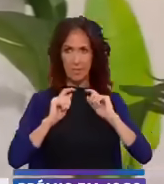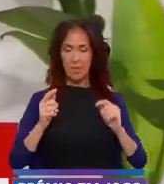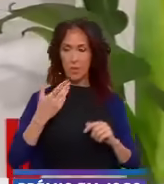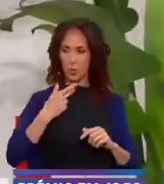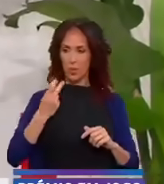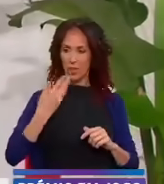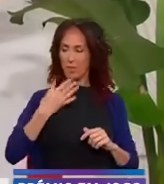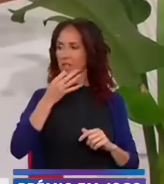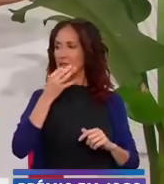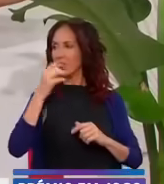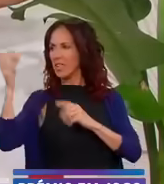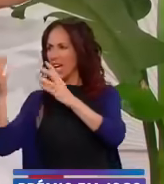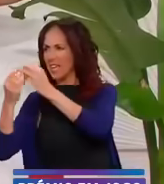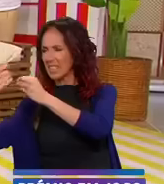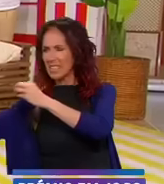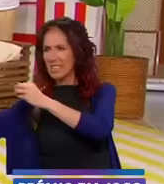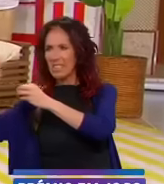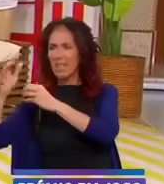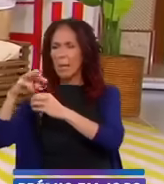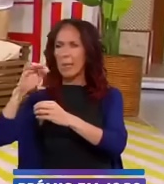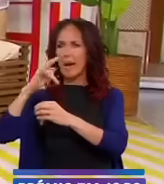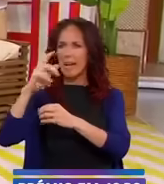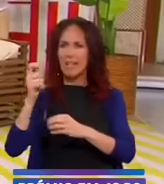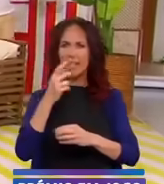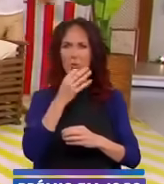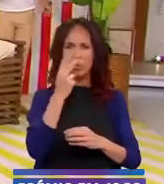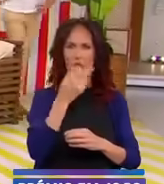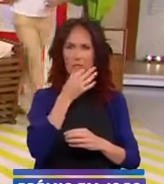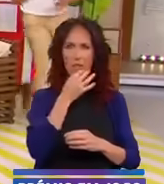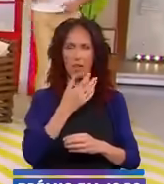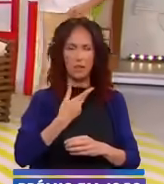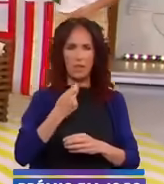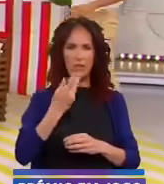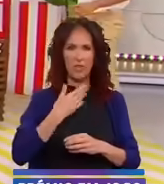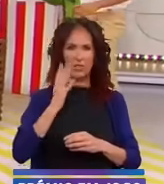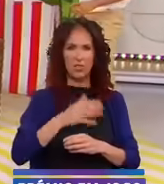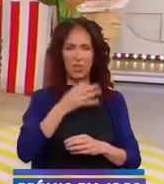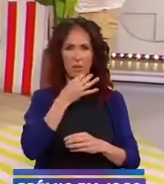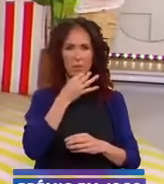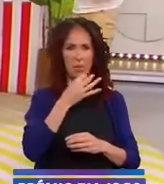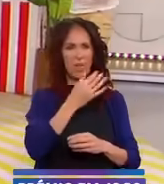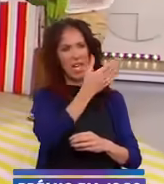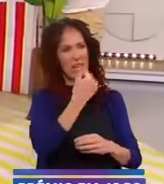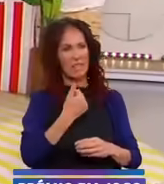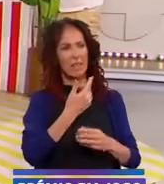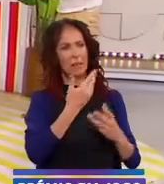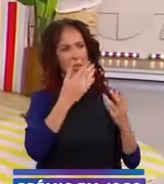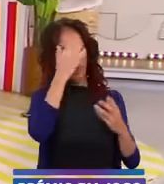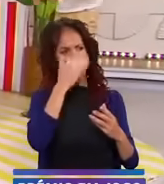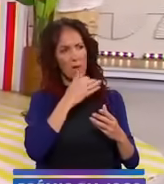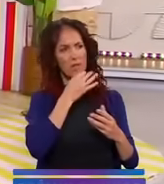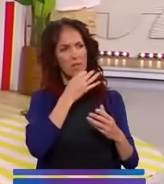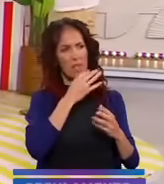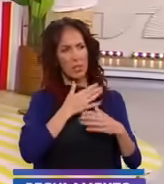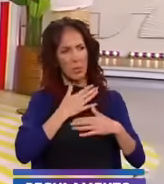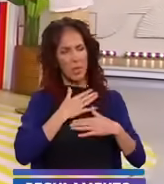David está ali a falar com a Marie. Estão a conversar. O David já tinha dito a Daniela para ir para a casa, para ir para o quarto, não queria falar com ela. Que não queria falar com